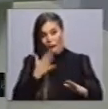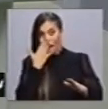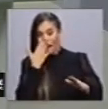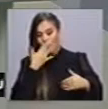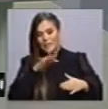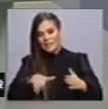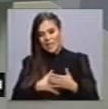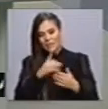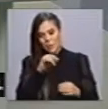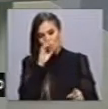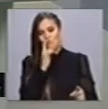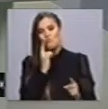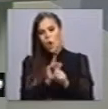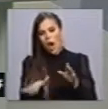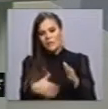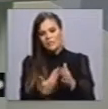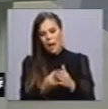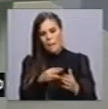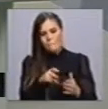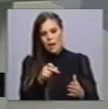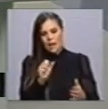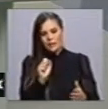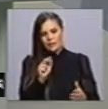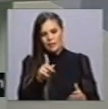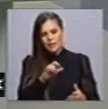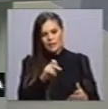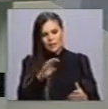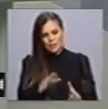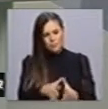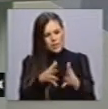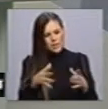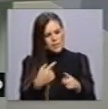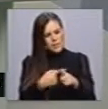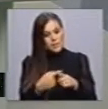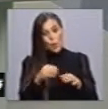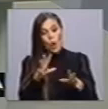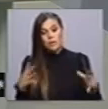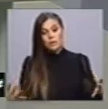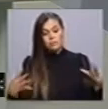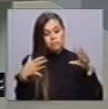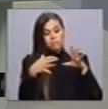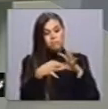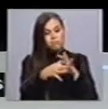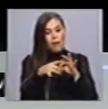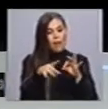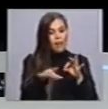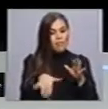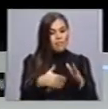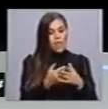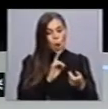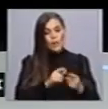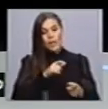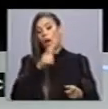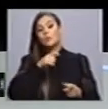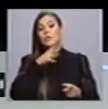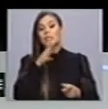propícios a criarem estas bandas magnéticas de maior intensidade. E quando se juntam ali no Equador, podem formar aquilo que estes astrónomos chamam